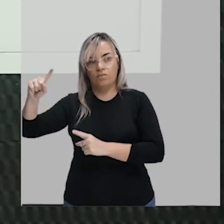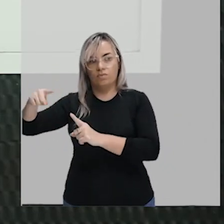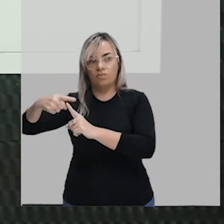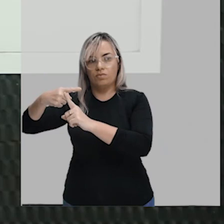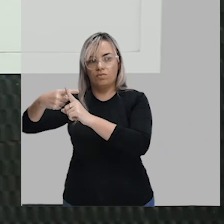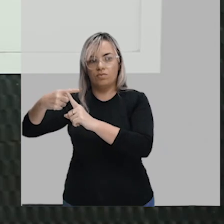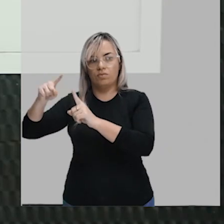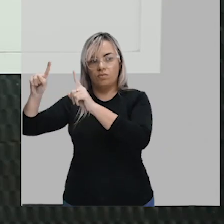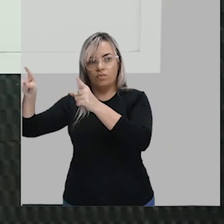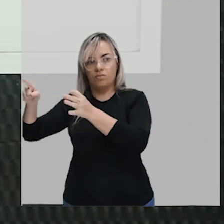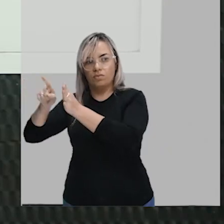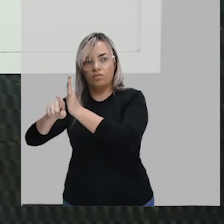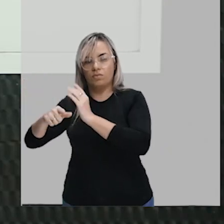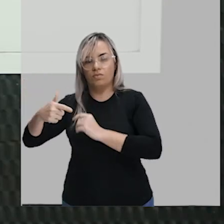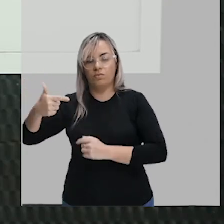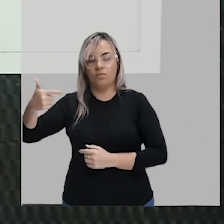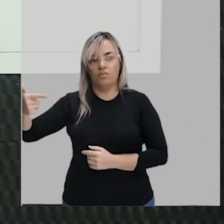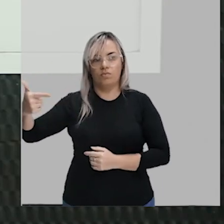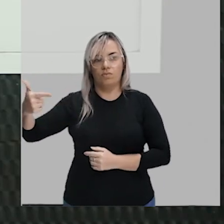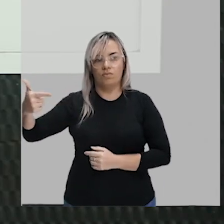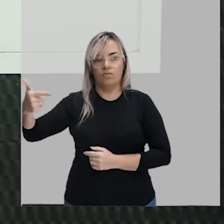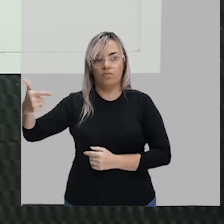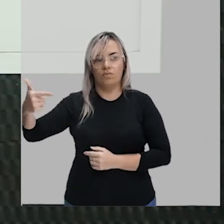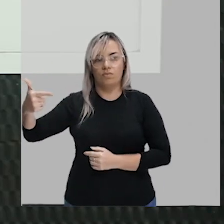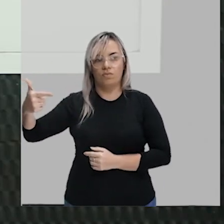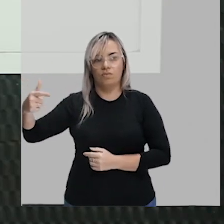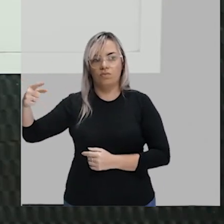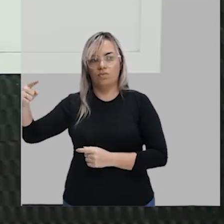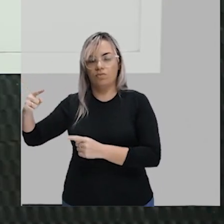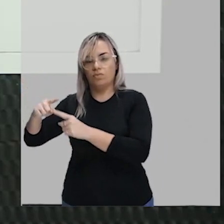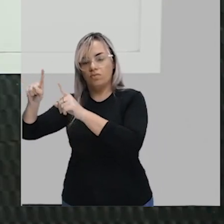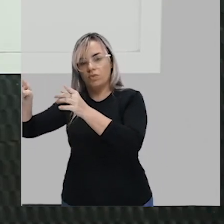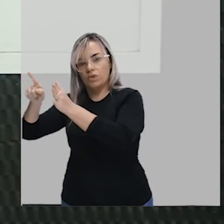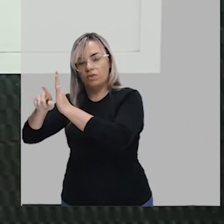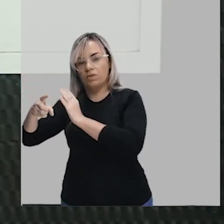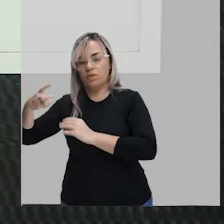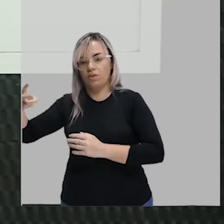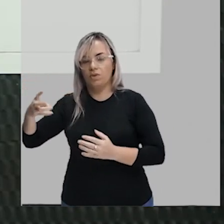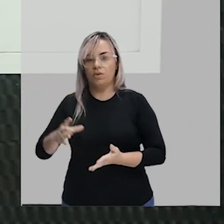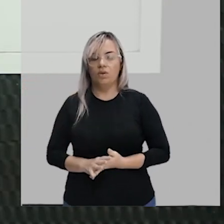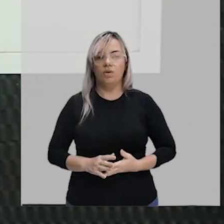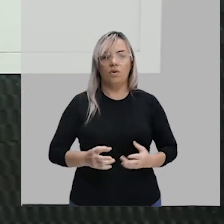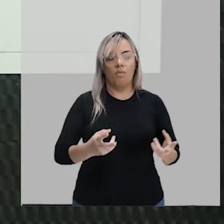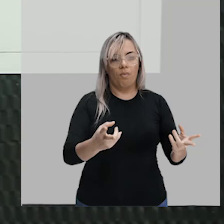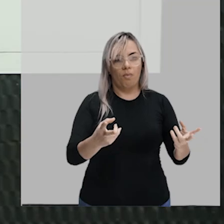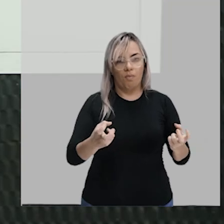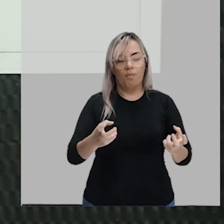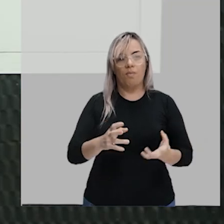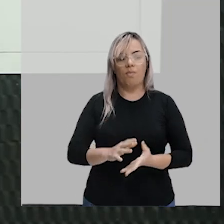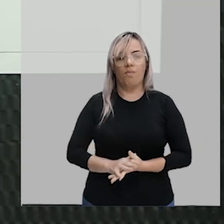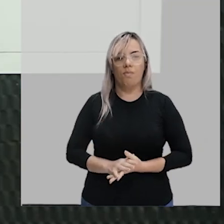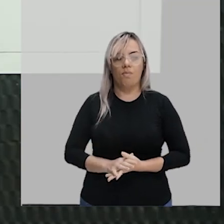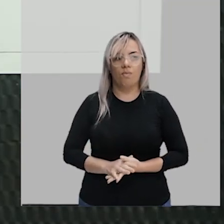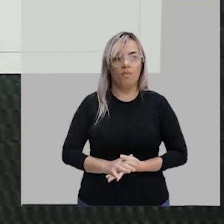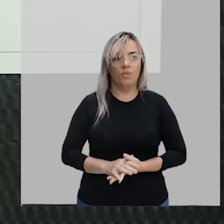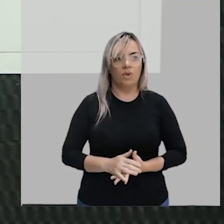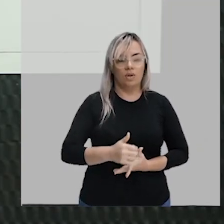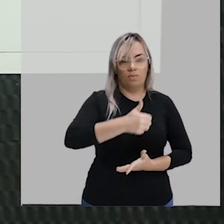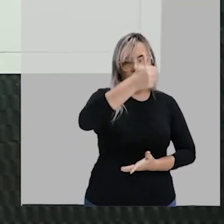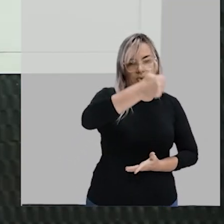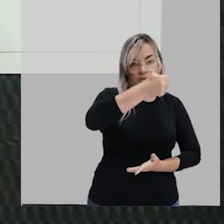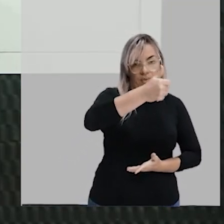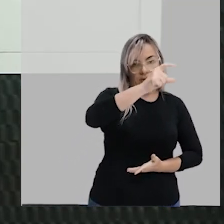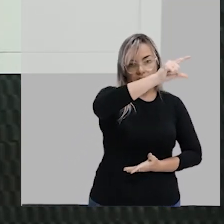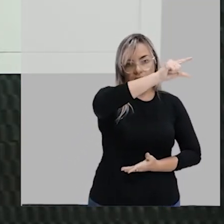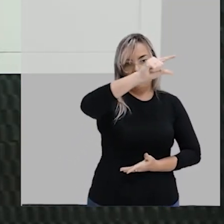menos 2 vezes menos 3. Então, perceba que eu peguei a primeira linha e multipliquei por